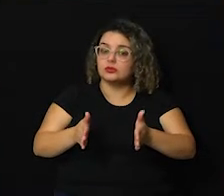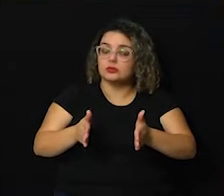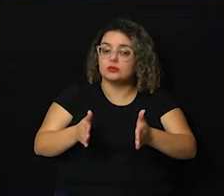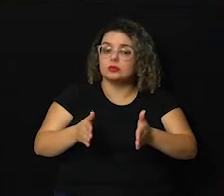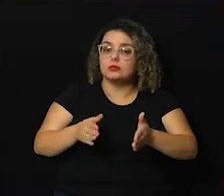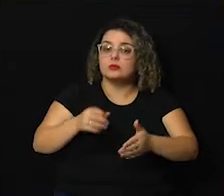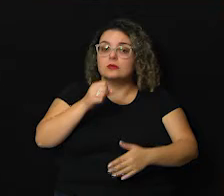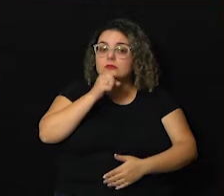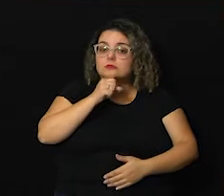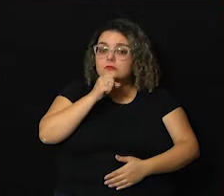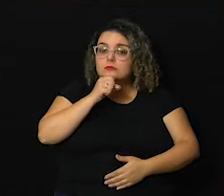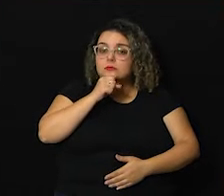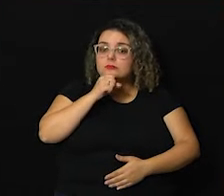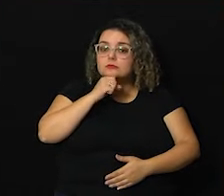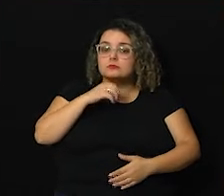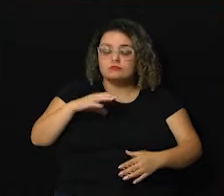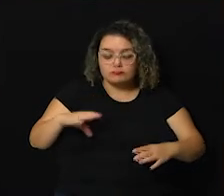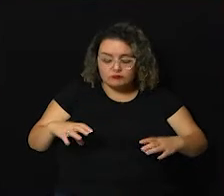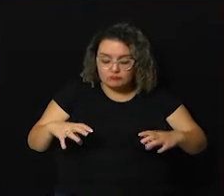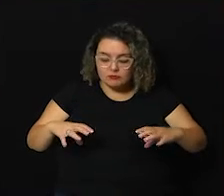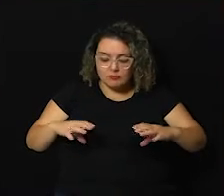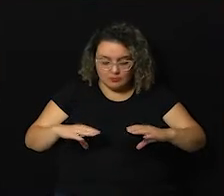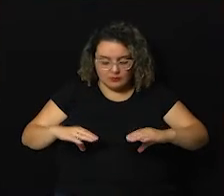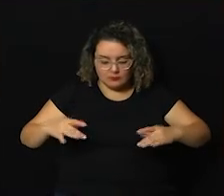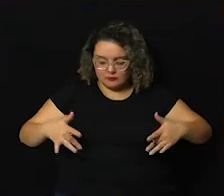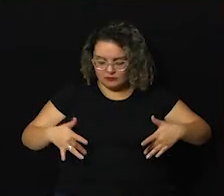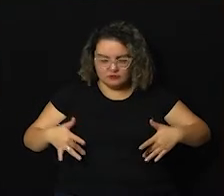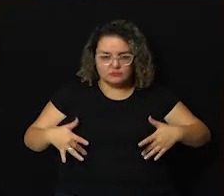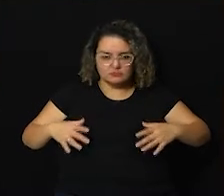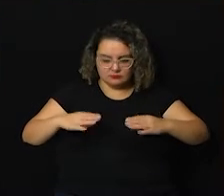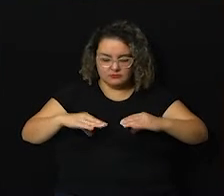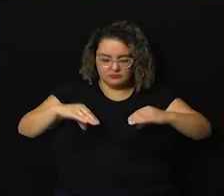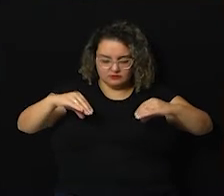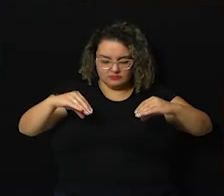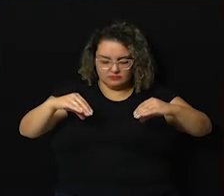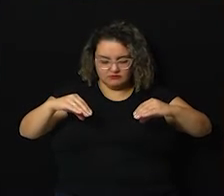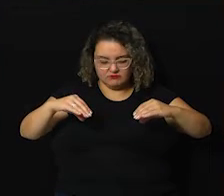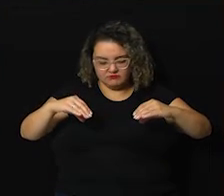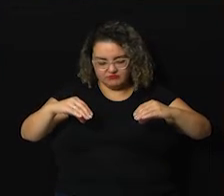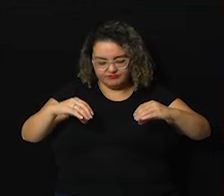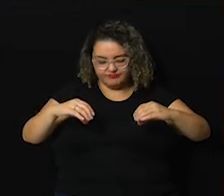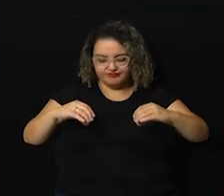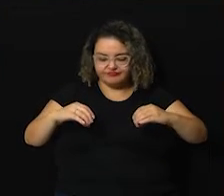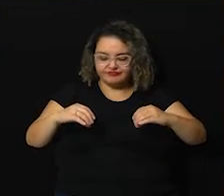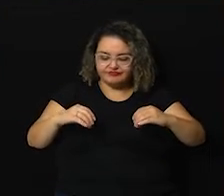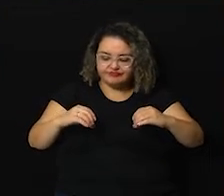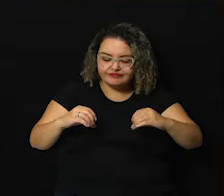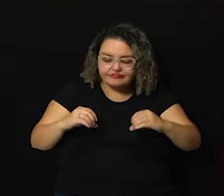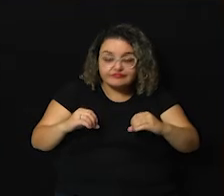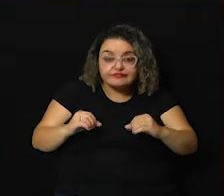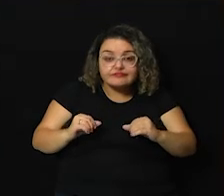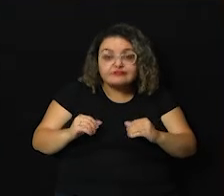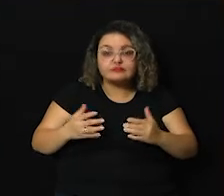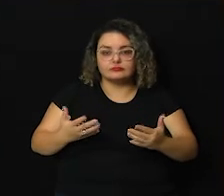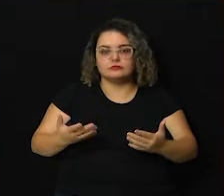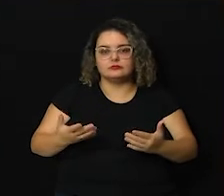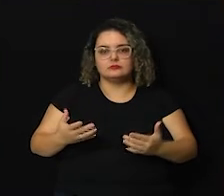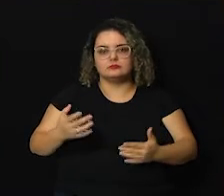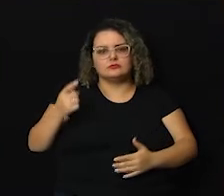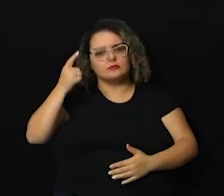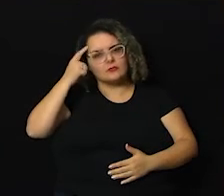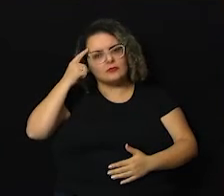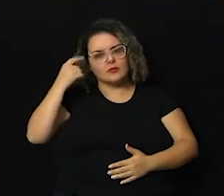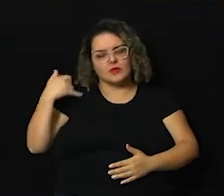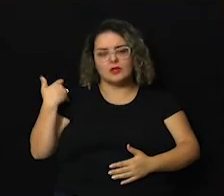vai envelhecendo e a função renal vai diminuindo. Você vai diminuindo a competência filtrante. Então, você imagina um indivíduo com